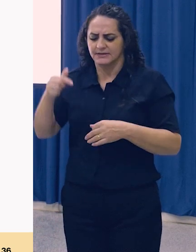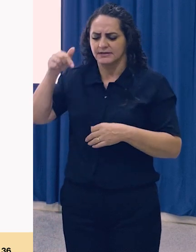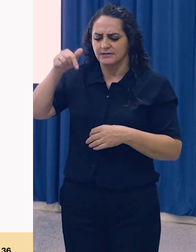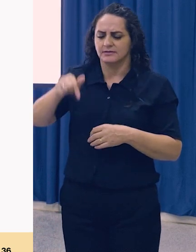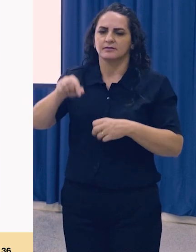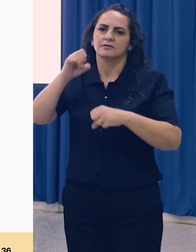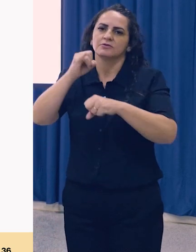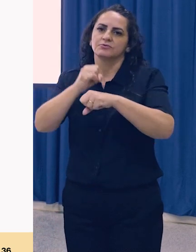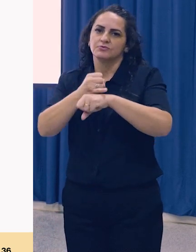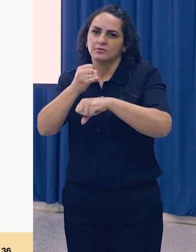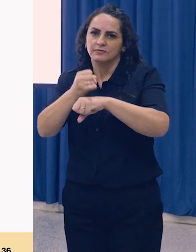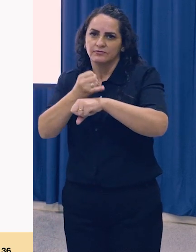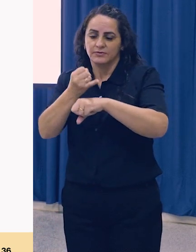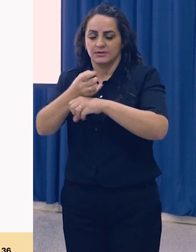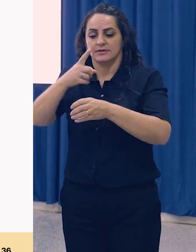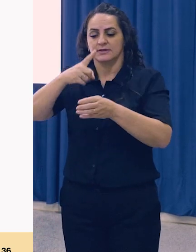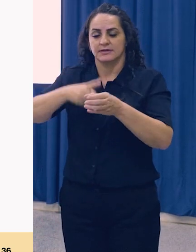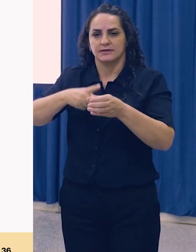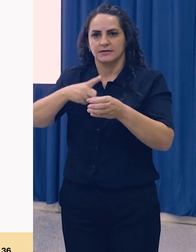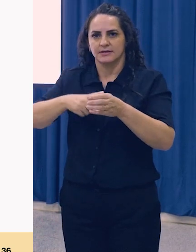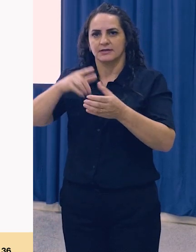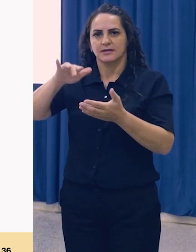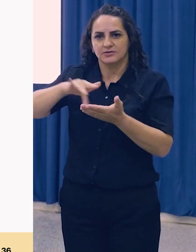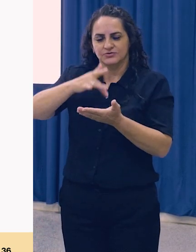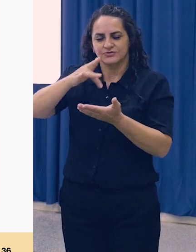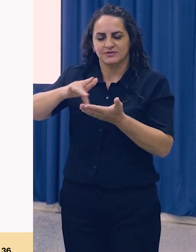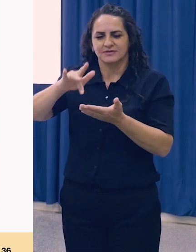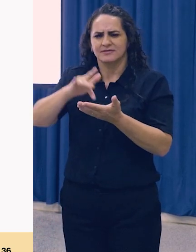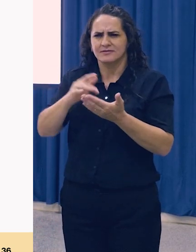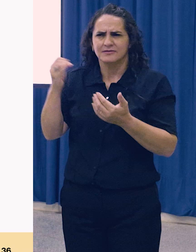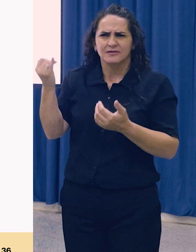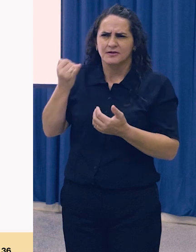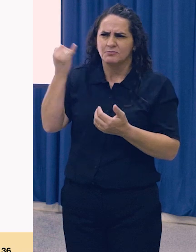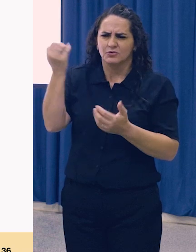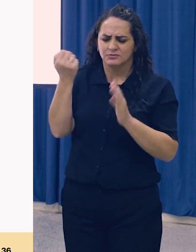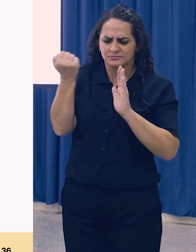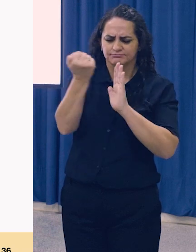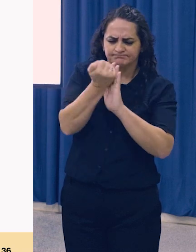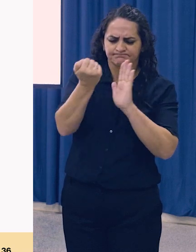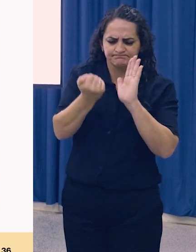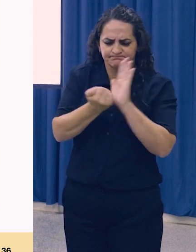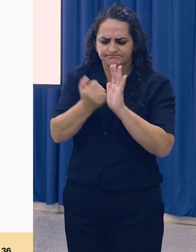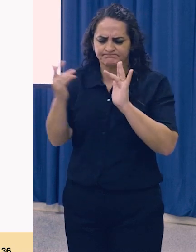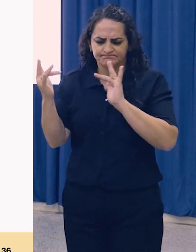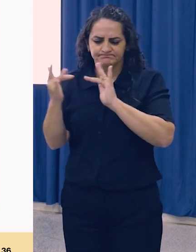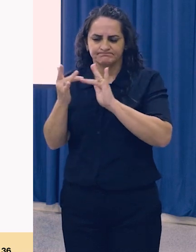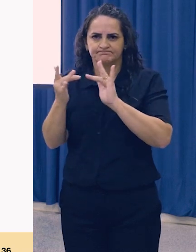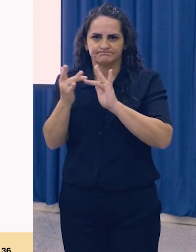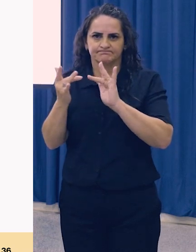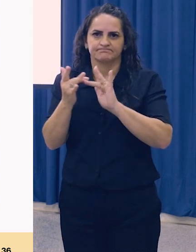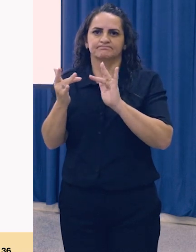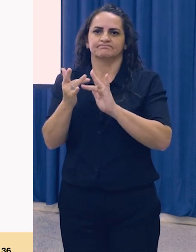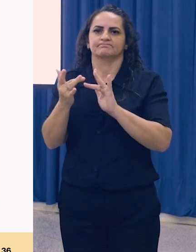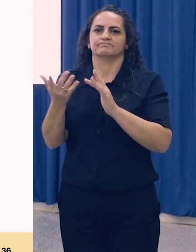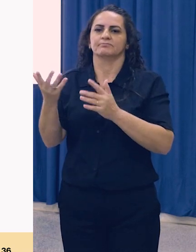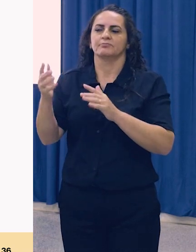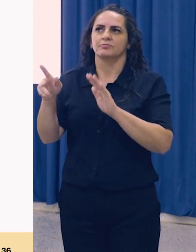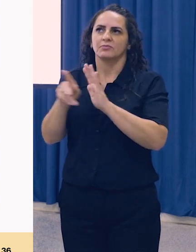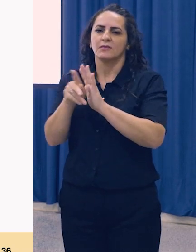da dança e que é muito importante a marca se conectar com quem é fã de balé, de filme, de balé,